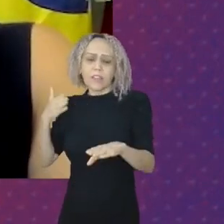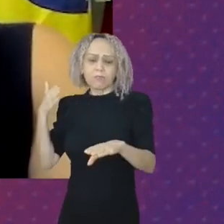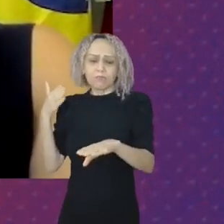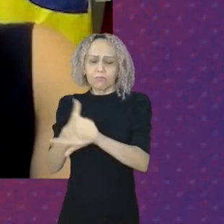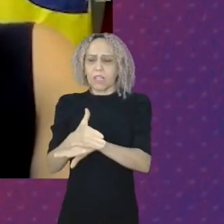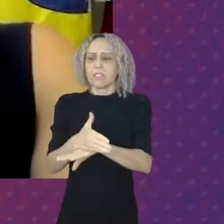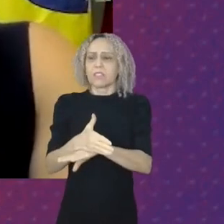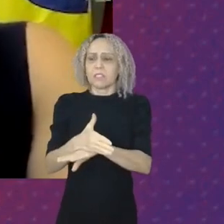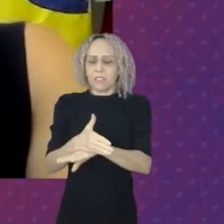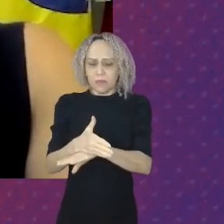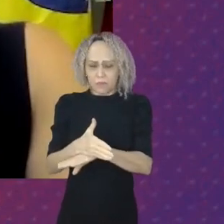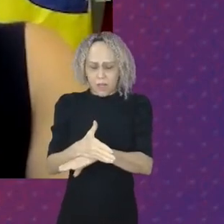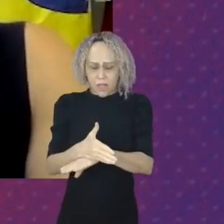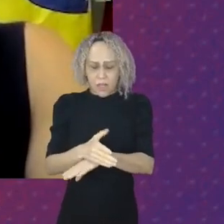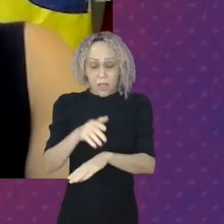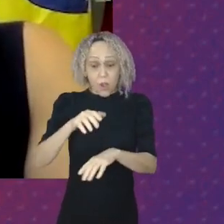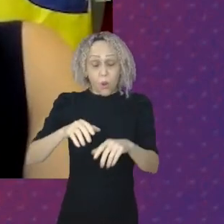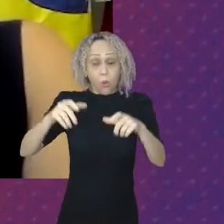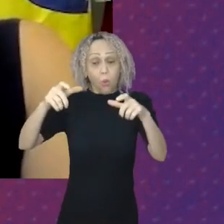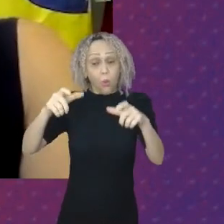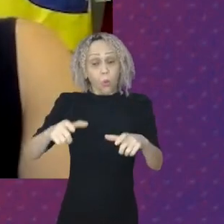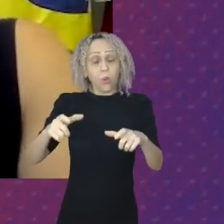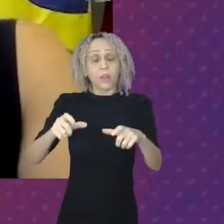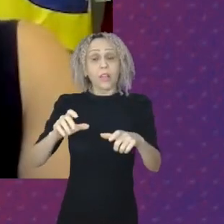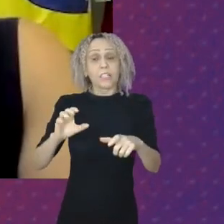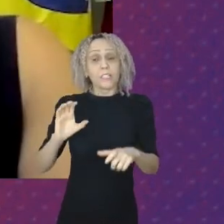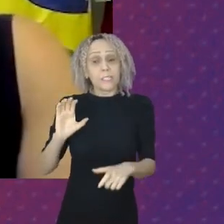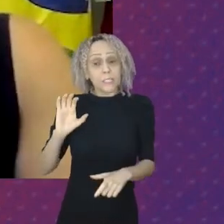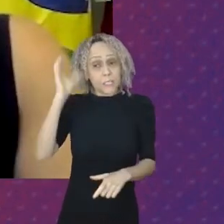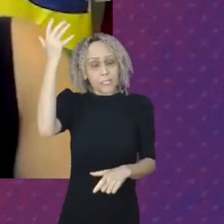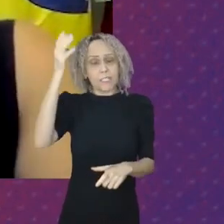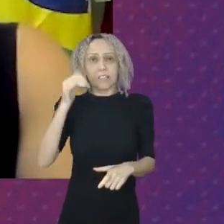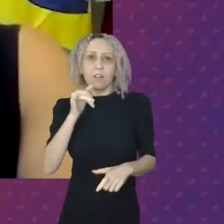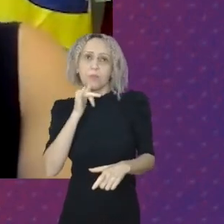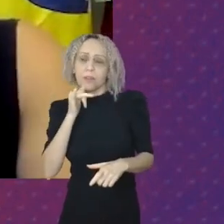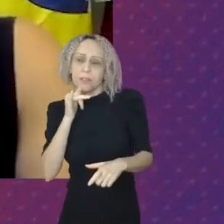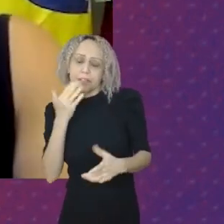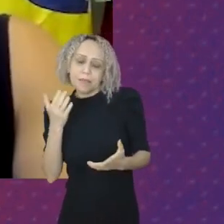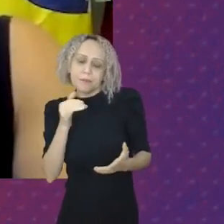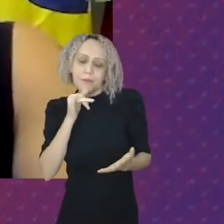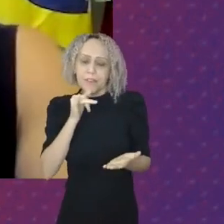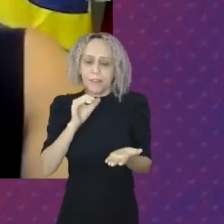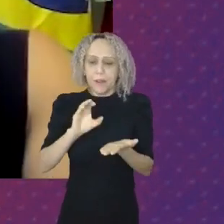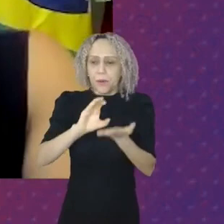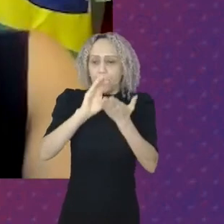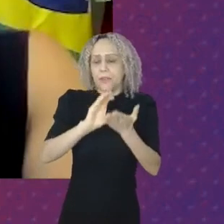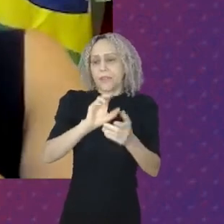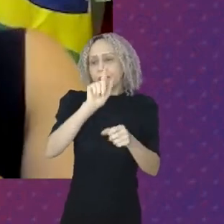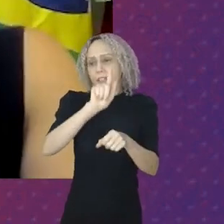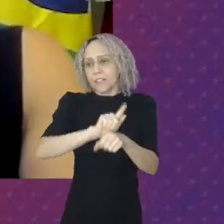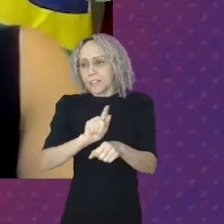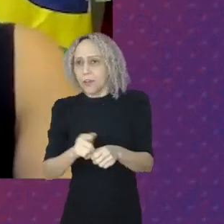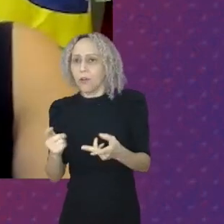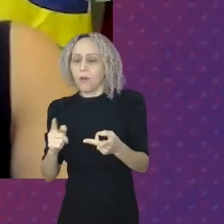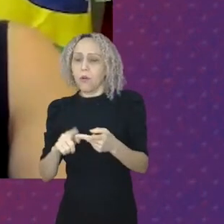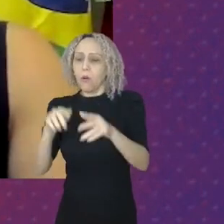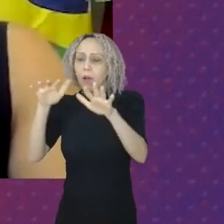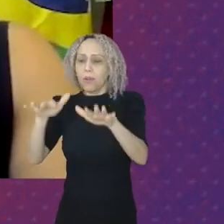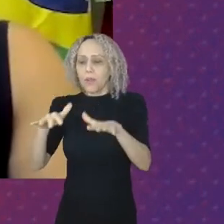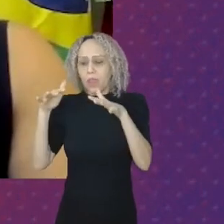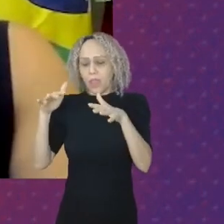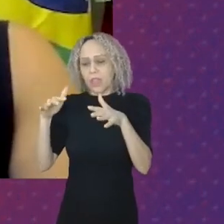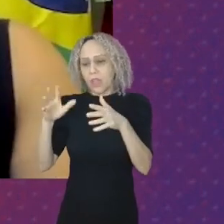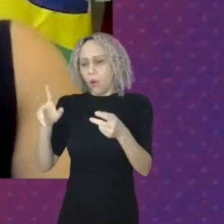quando os níveis de representação são mais baixos, portanto, conselhos gestores, audiências públicas e câmaras